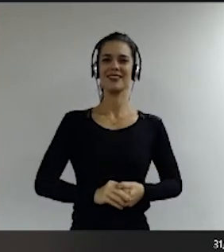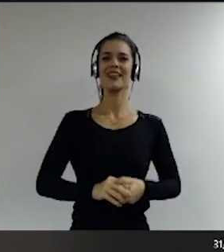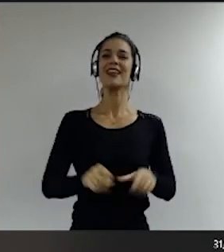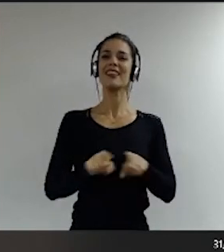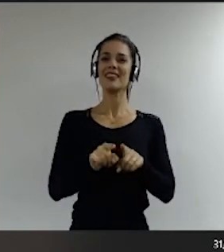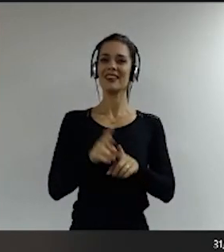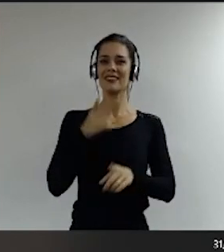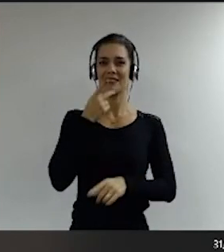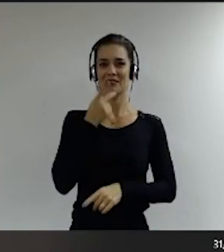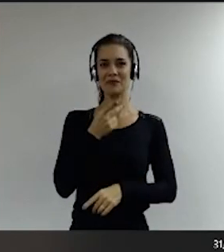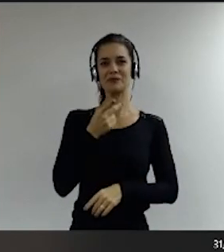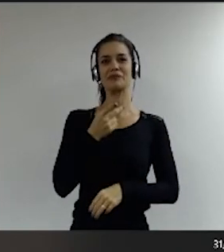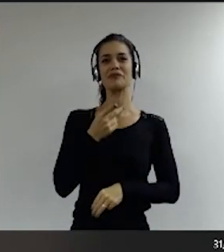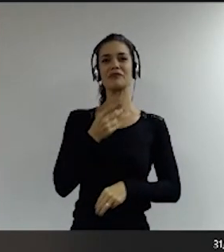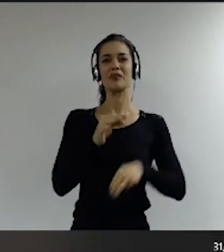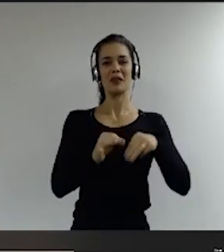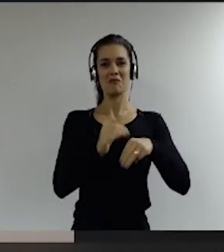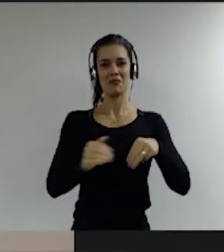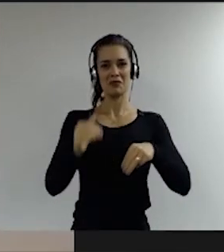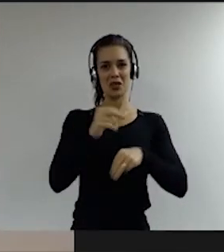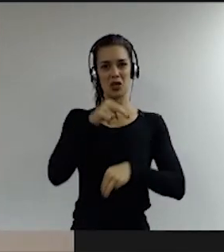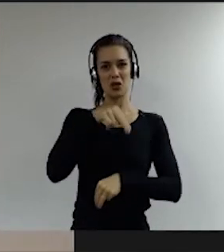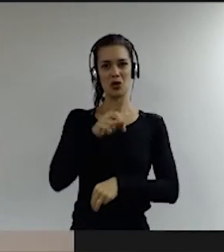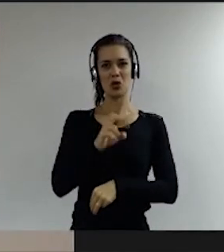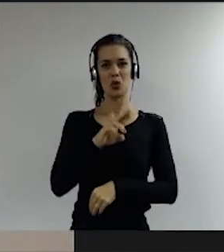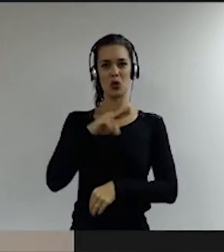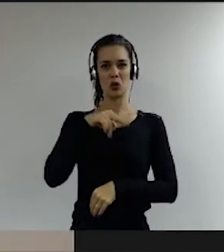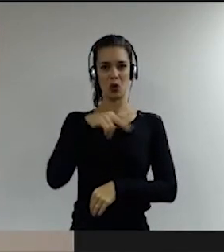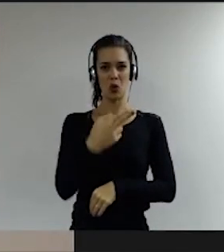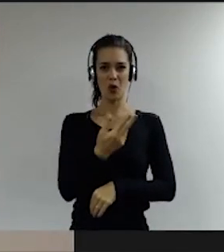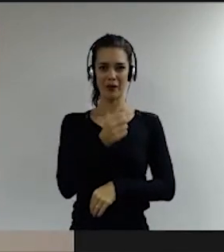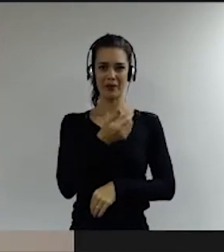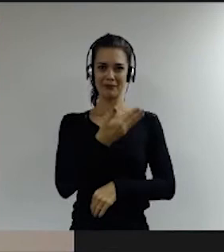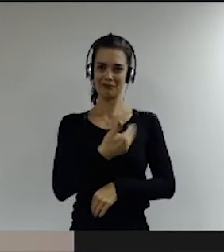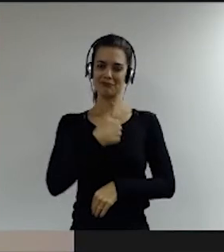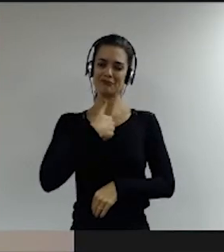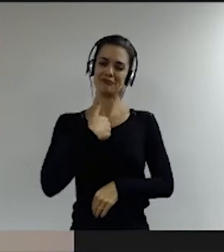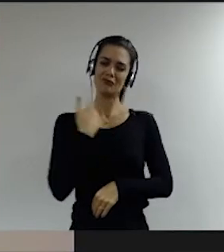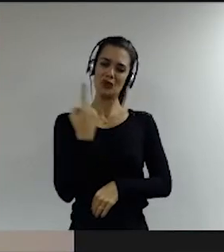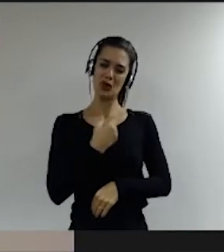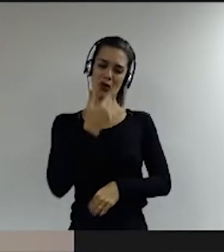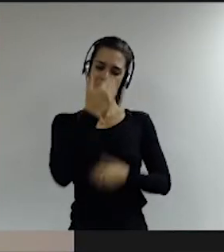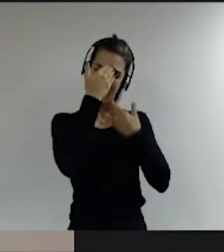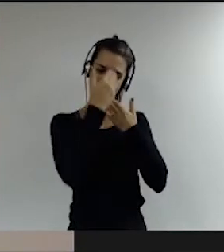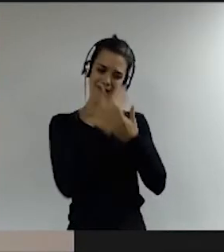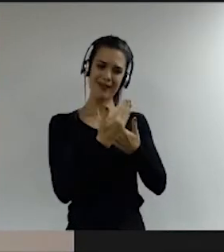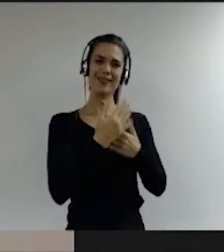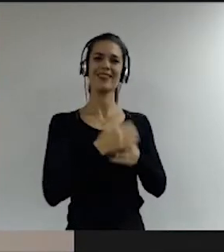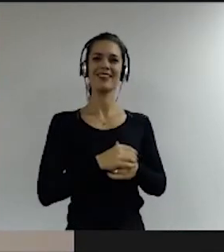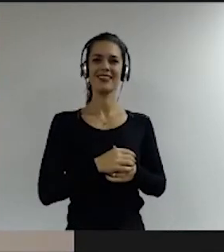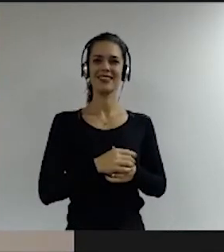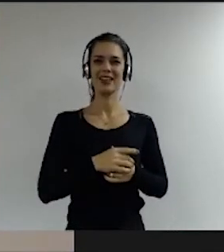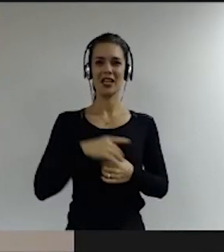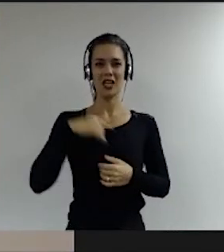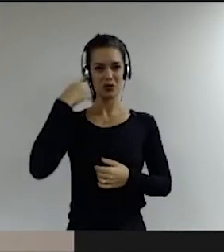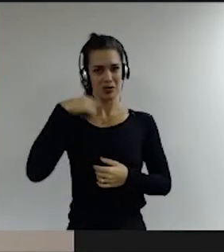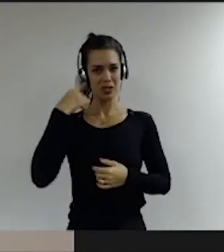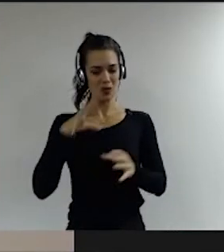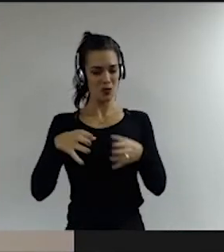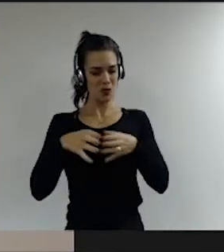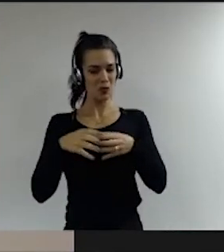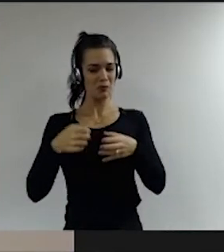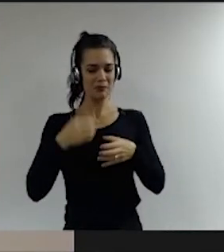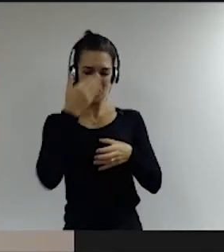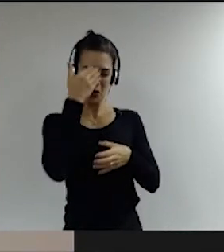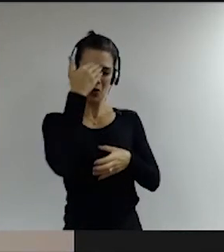ao ministro Noronha que a gratidão é nossa, que o ministro Noronha deve ouvir dos advogados o obrigado pelo